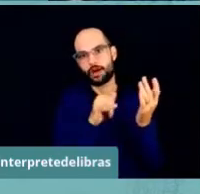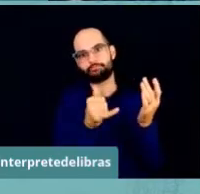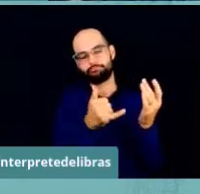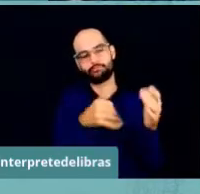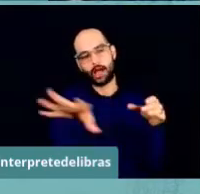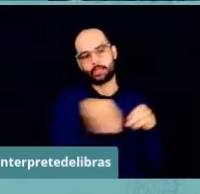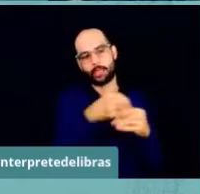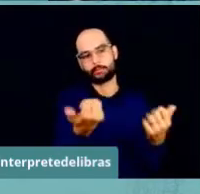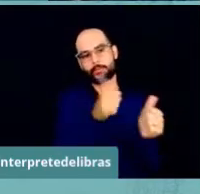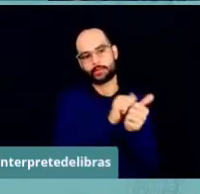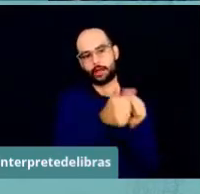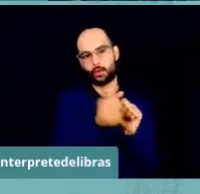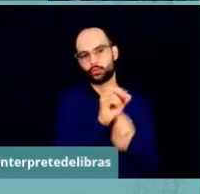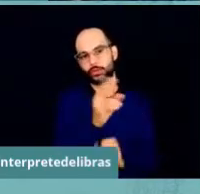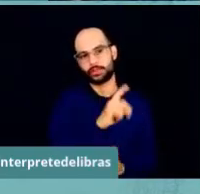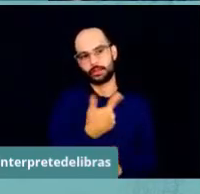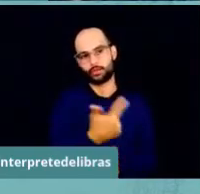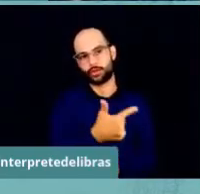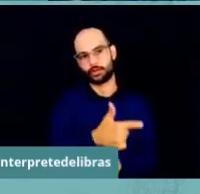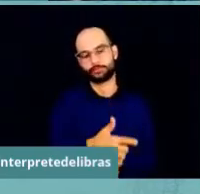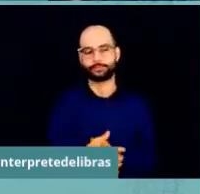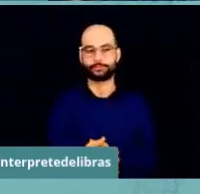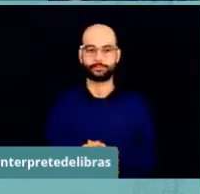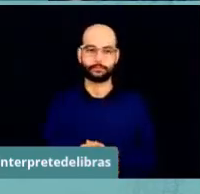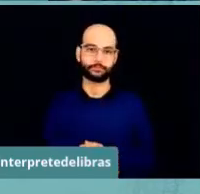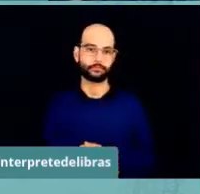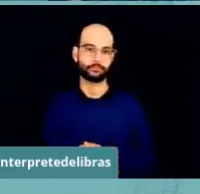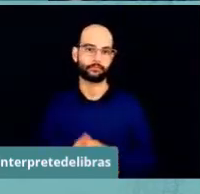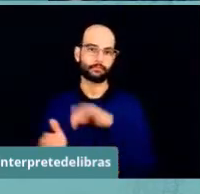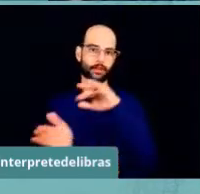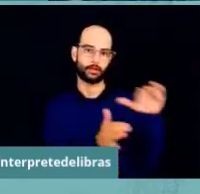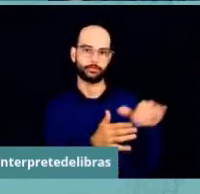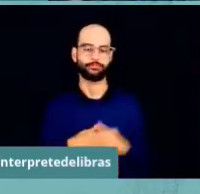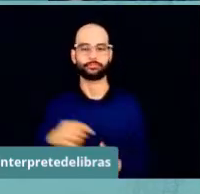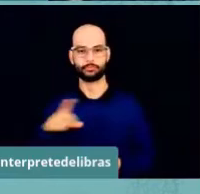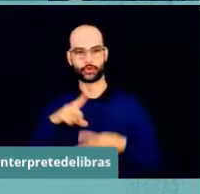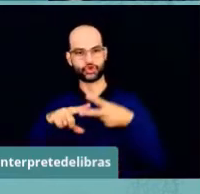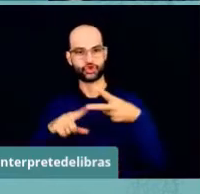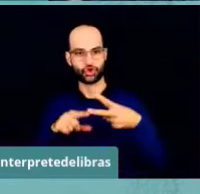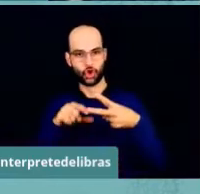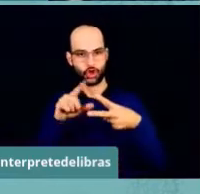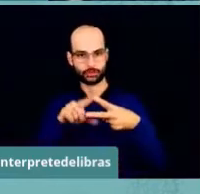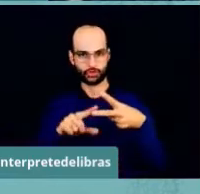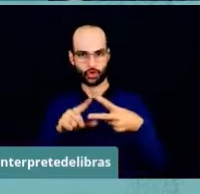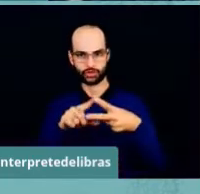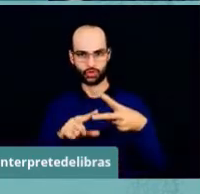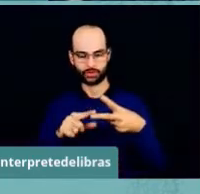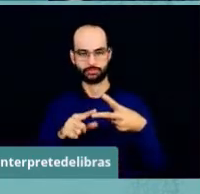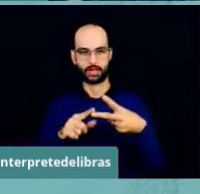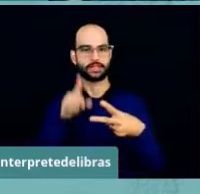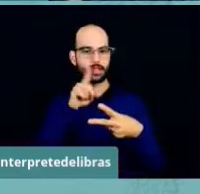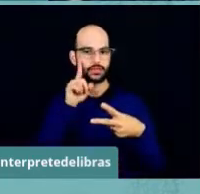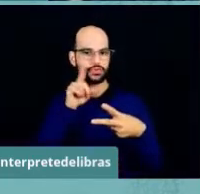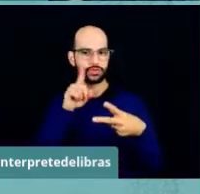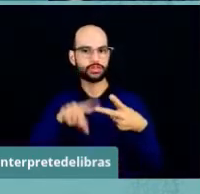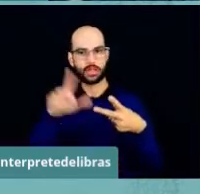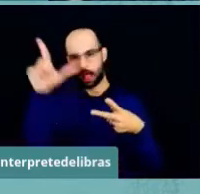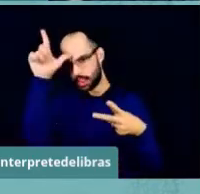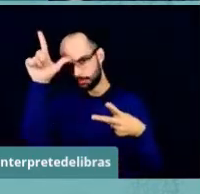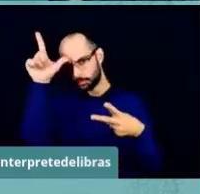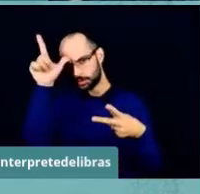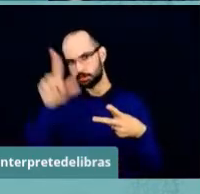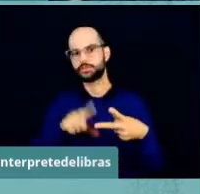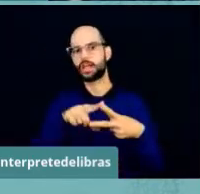da Pfizer-BioNTech. Então, elas são basicamente só parte do material genético do vírus que